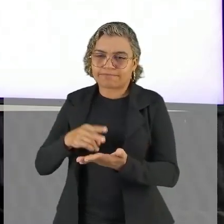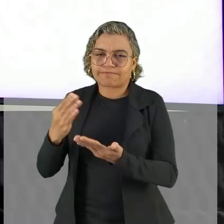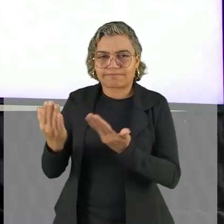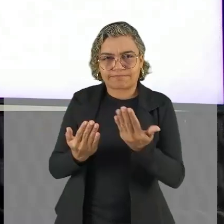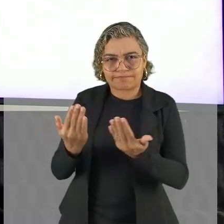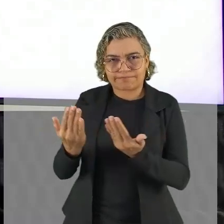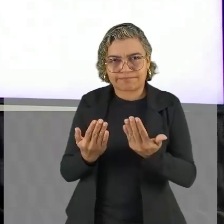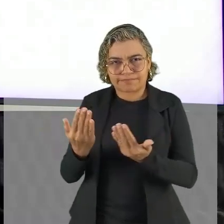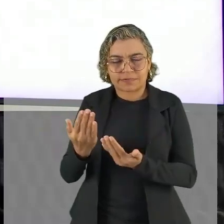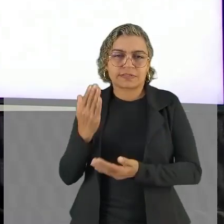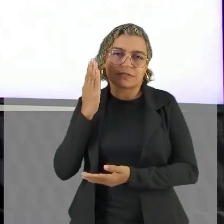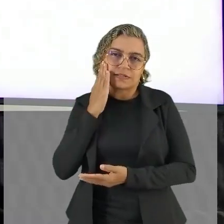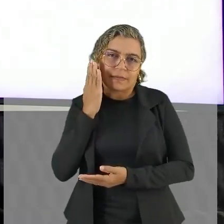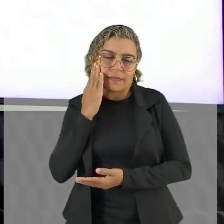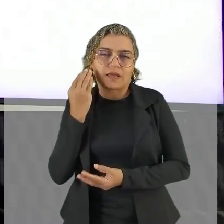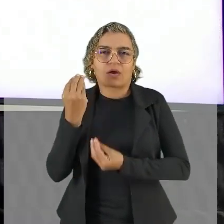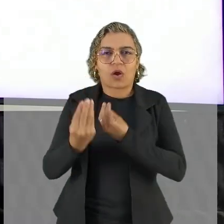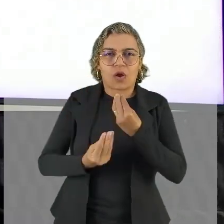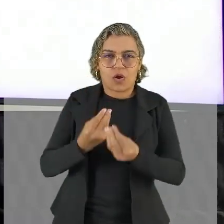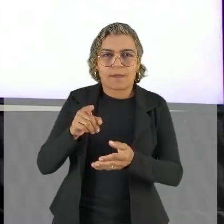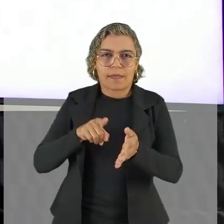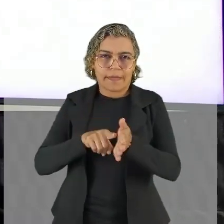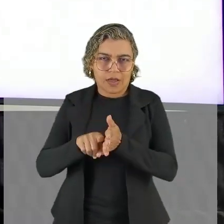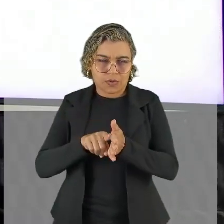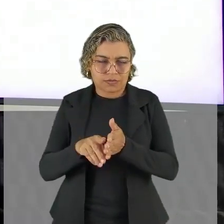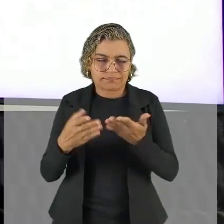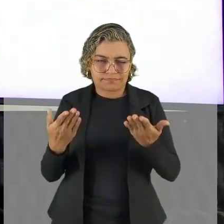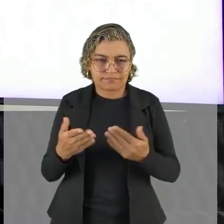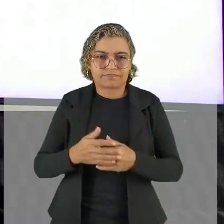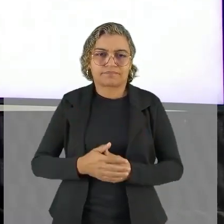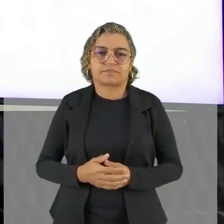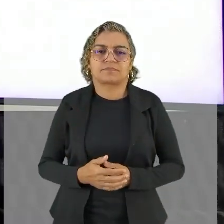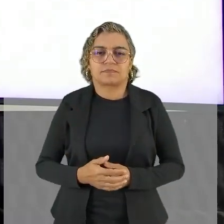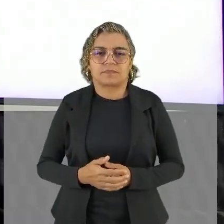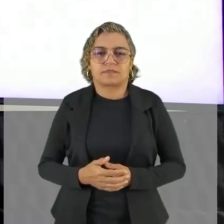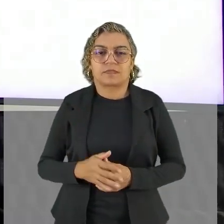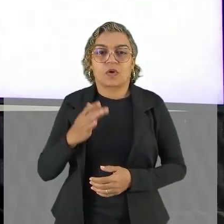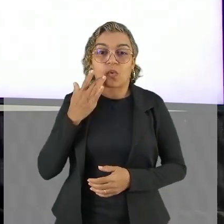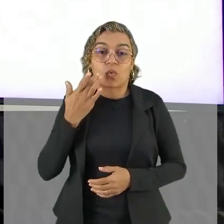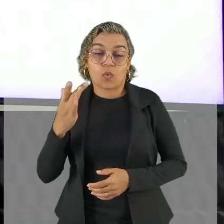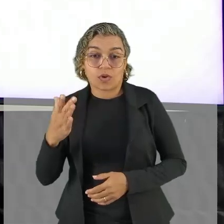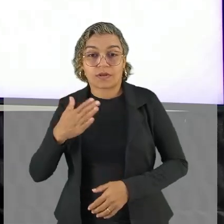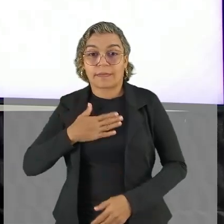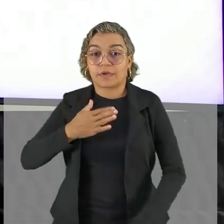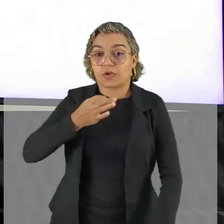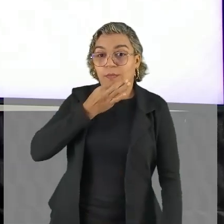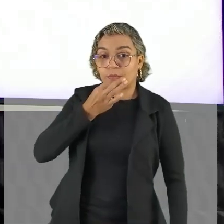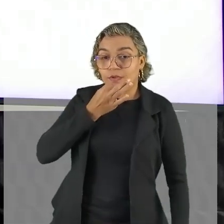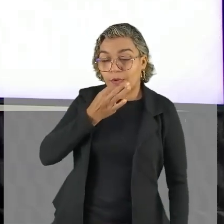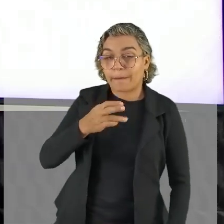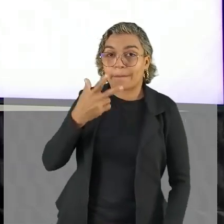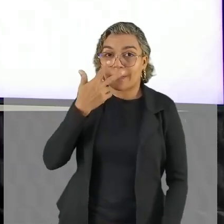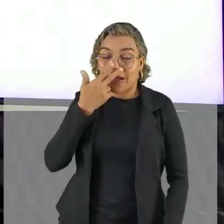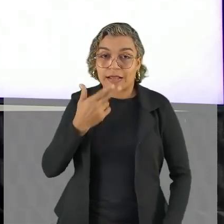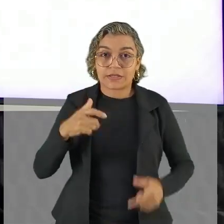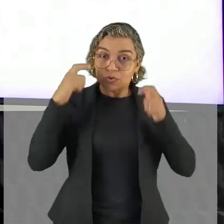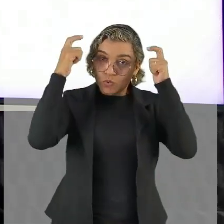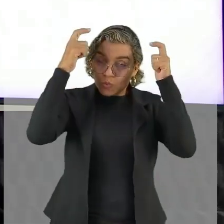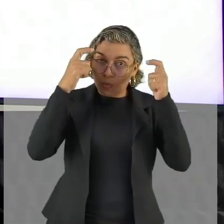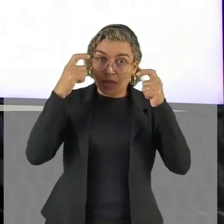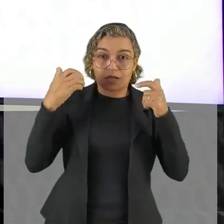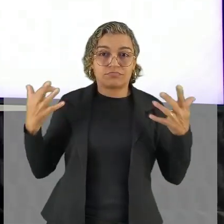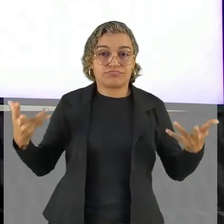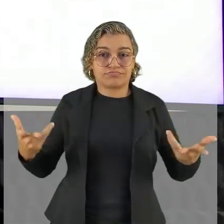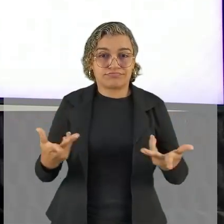comparação. Vamos ver o que a questão vai pedir. Vamos ler primeiro? O ouro, para mim, sempre foi um rei encantado, com todos